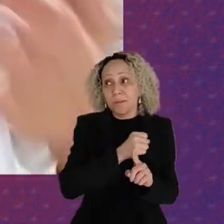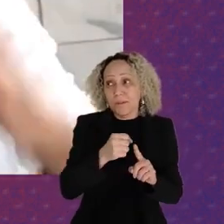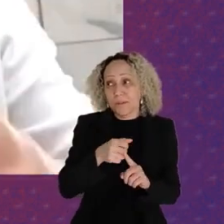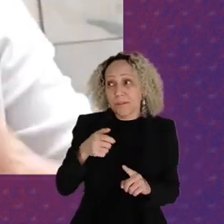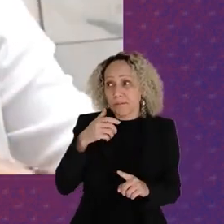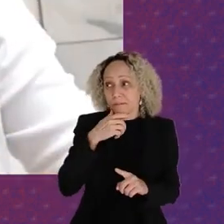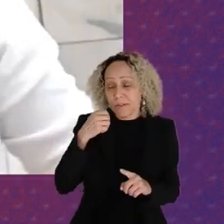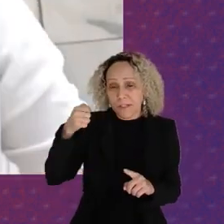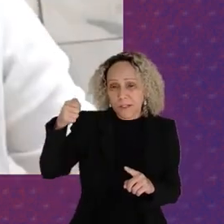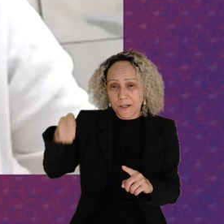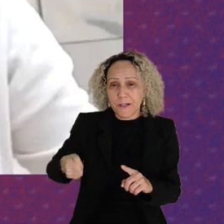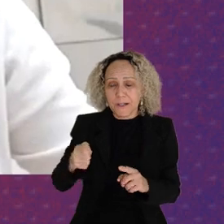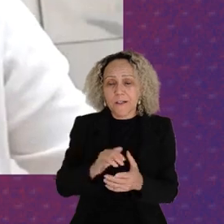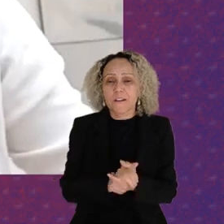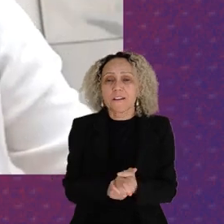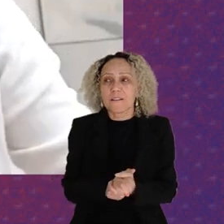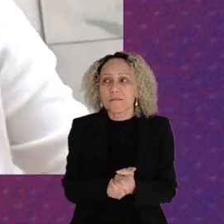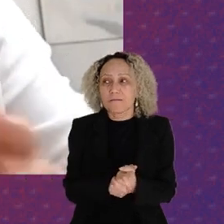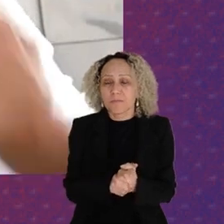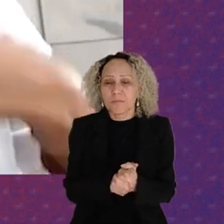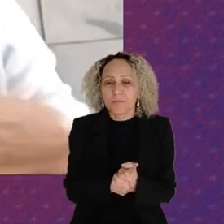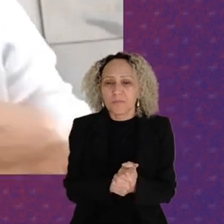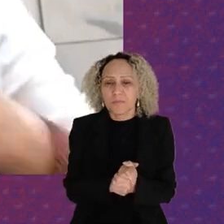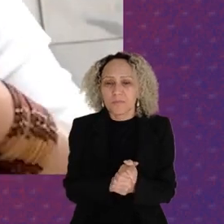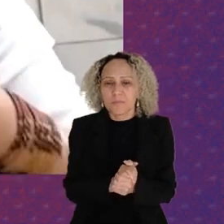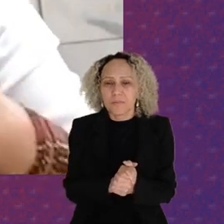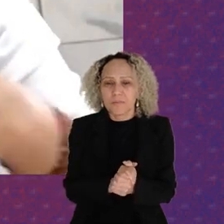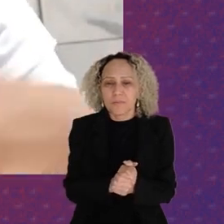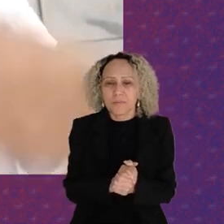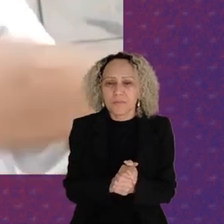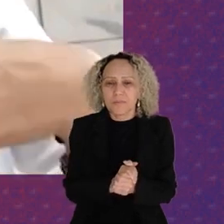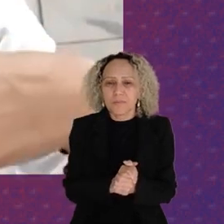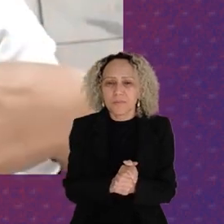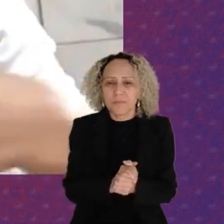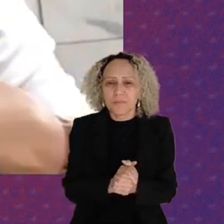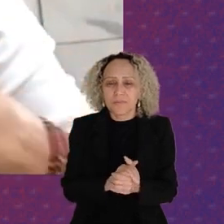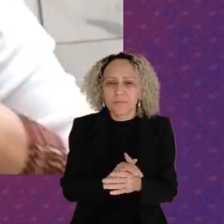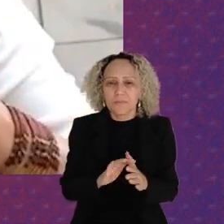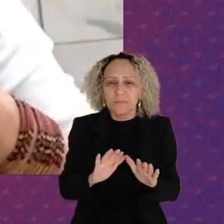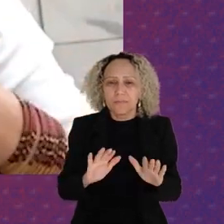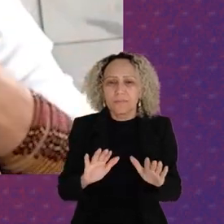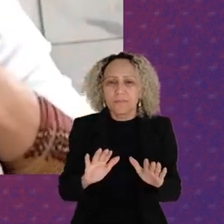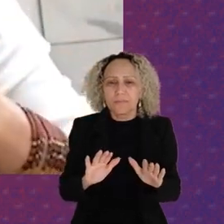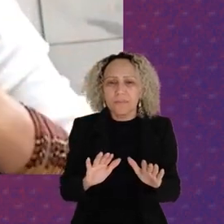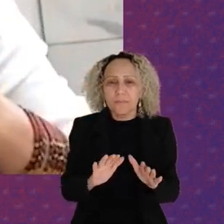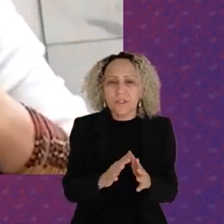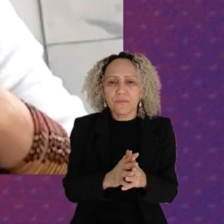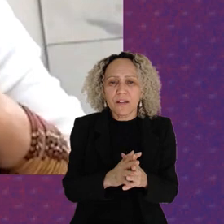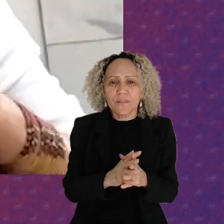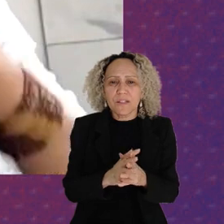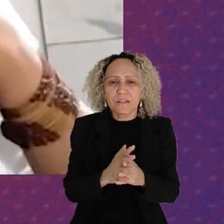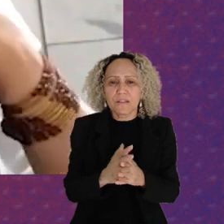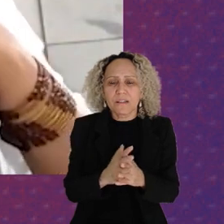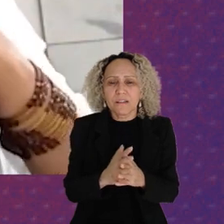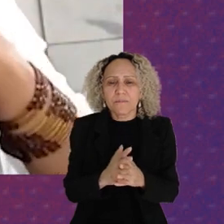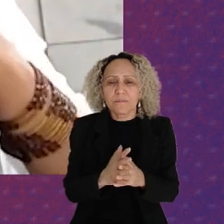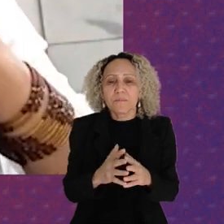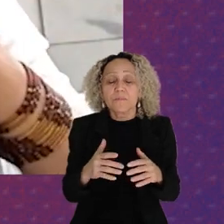processos significa também se colocar numa posição que a sua liderança vai ser ameaçada pelos homens,